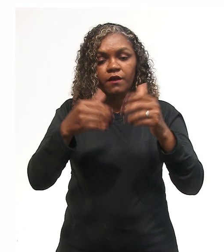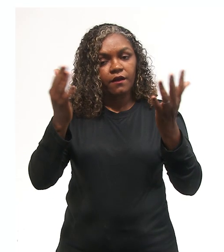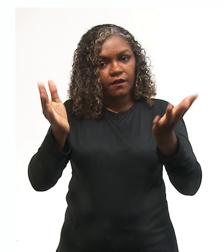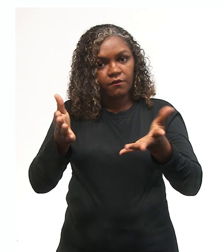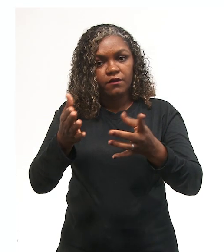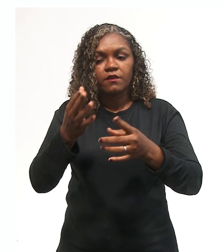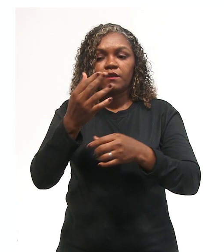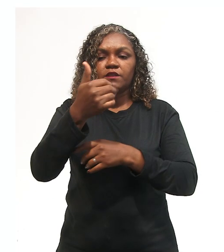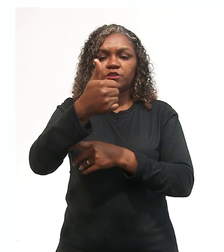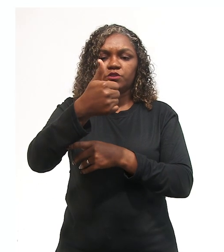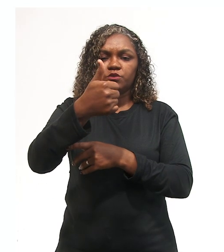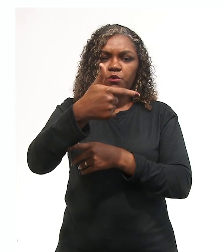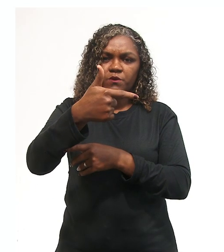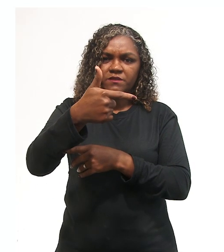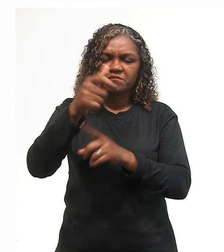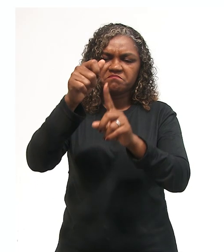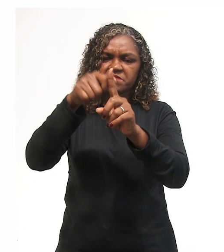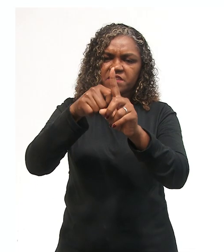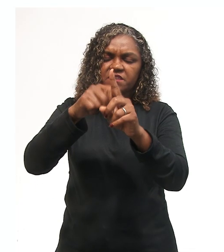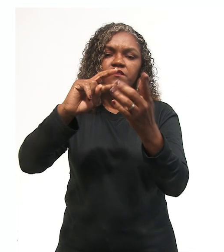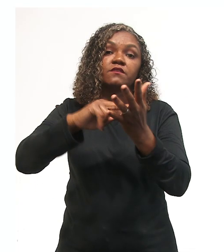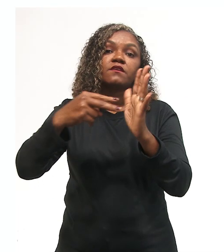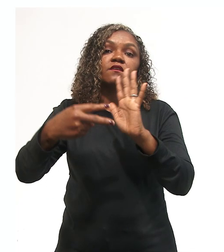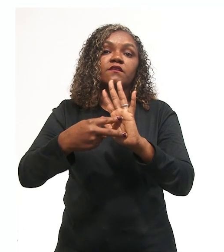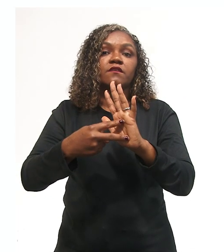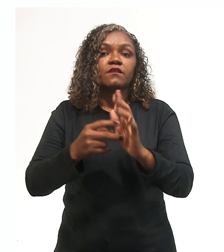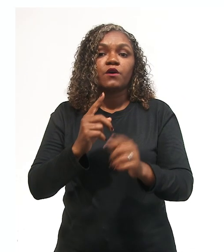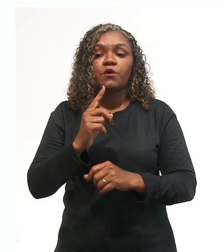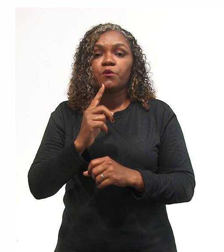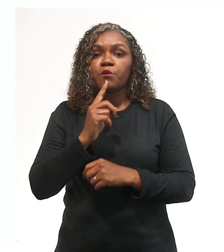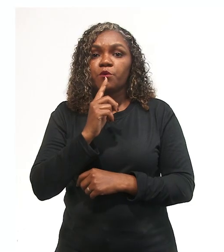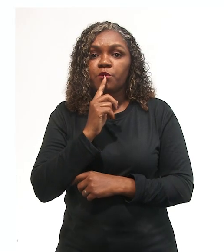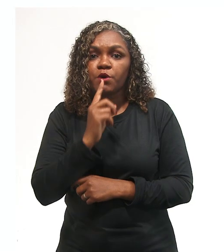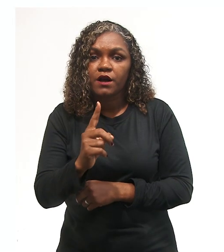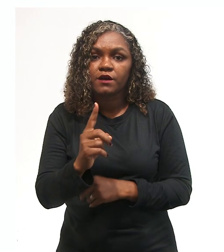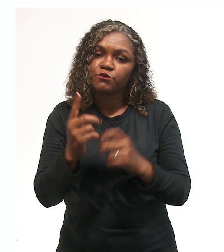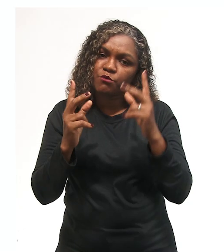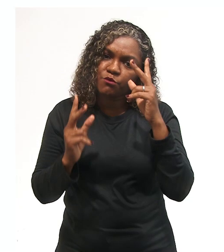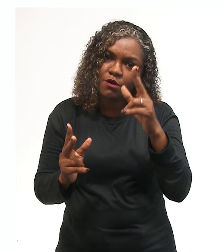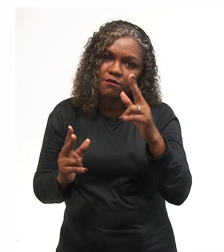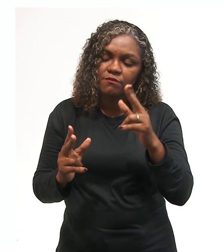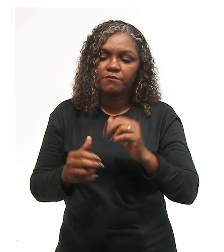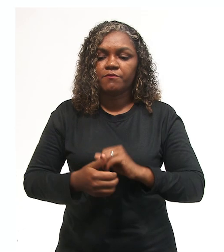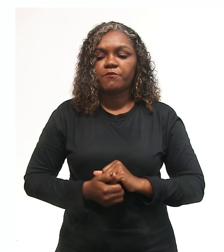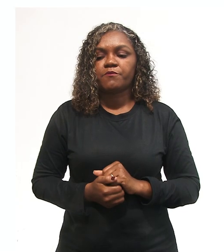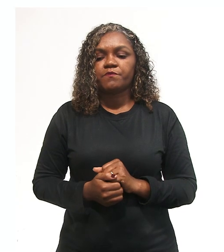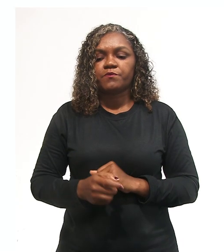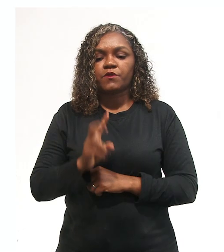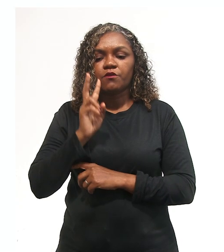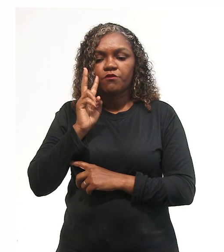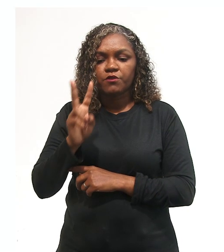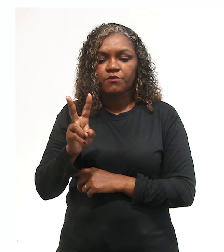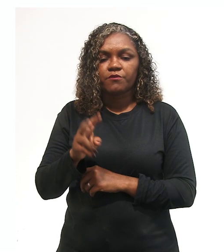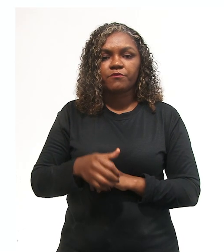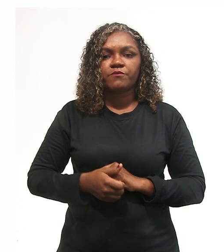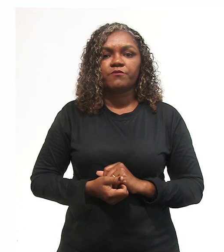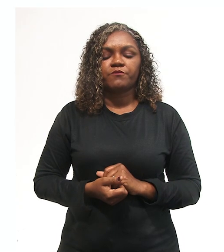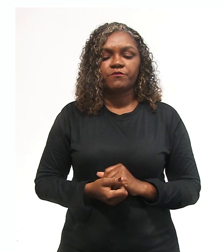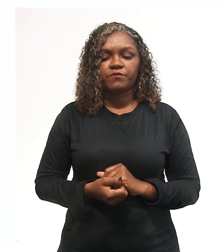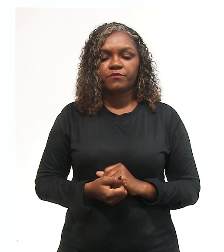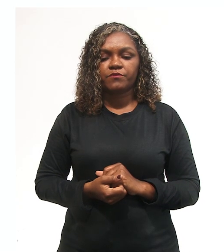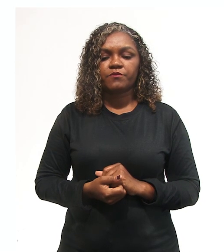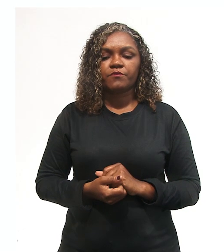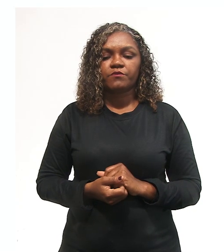aqui está ao ano e aqui também está em ano. Aqui está ao mês e aqui